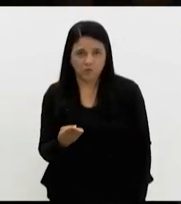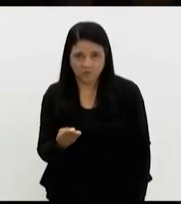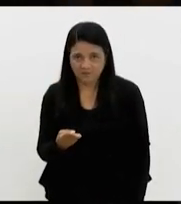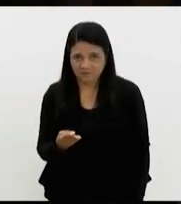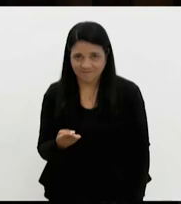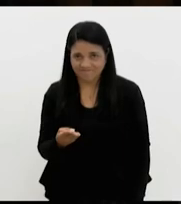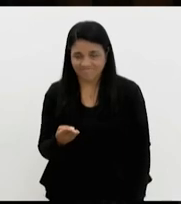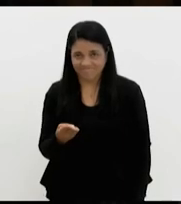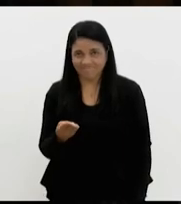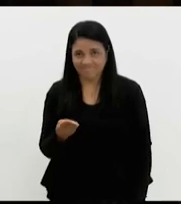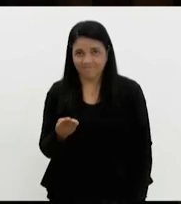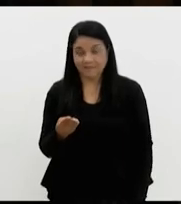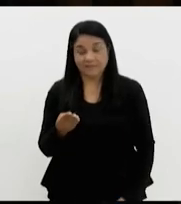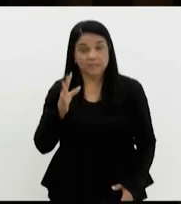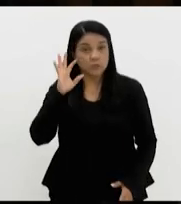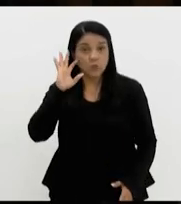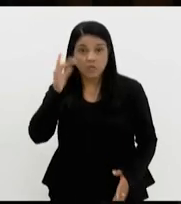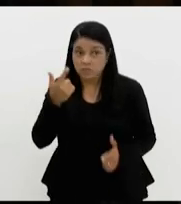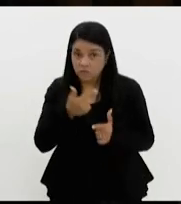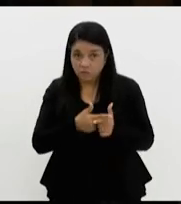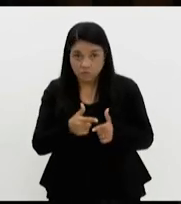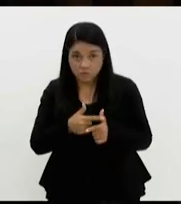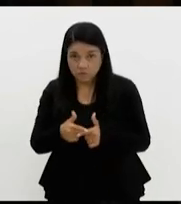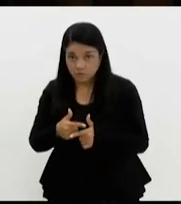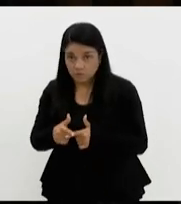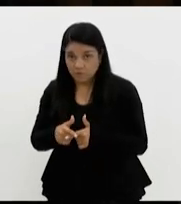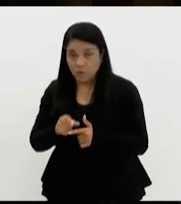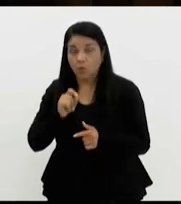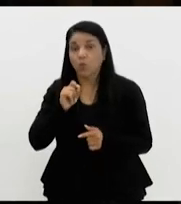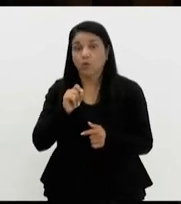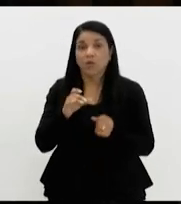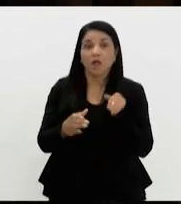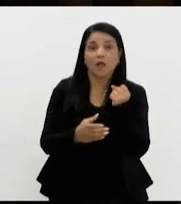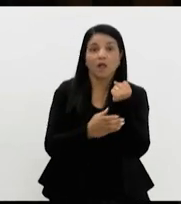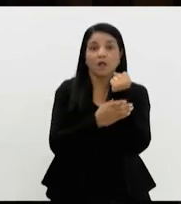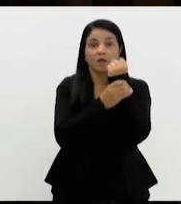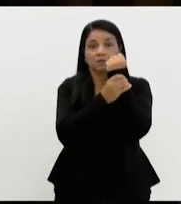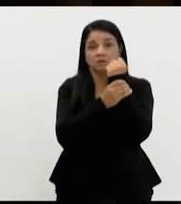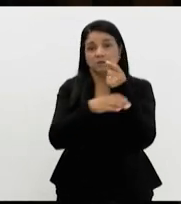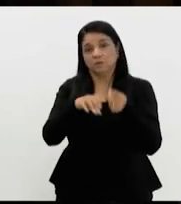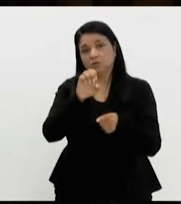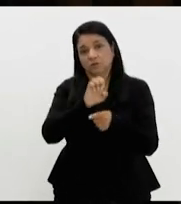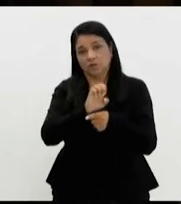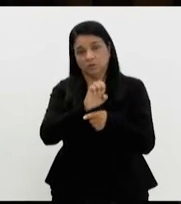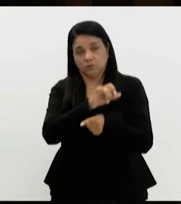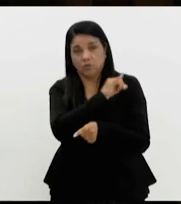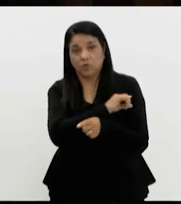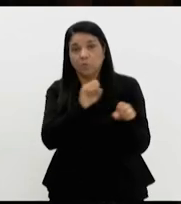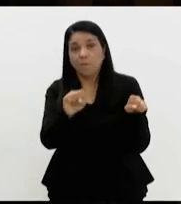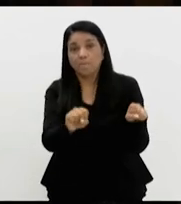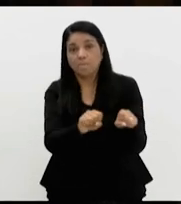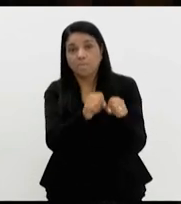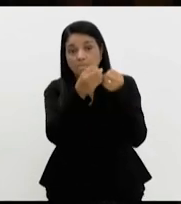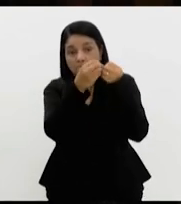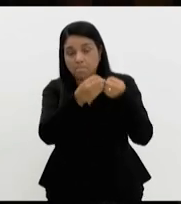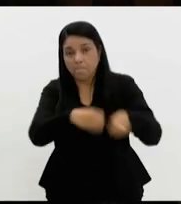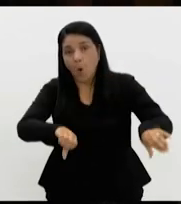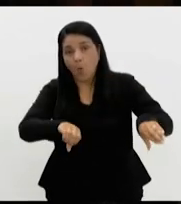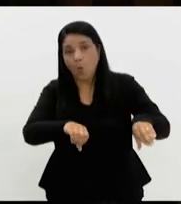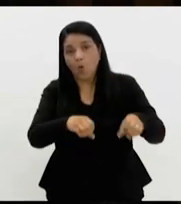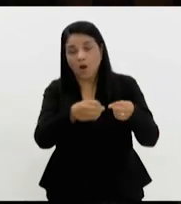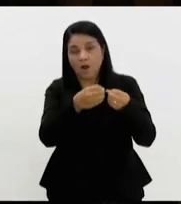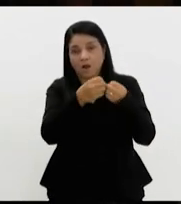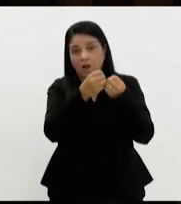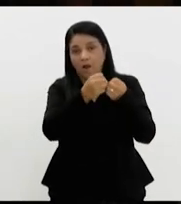Se não resolver esses problemas, o que que vai garantir que o Rio de Janeiro não vai quebrar? Esse dinheiro